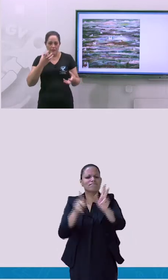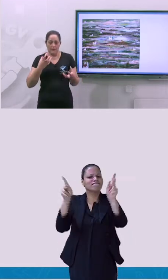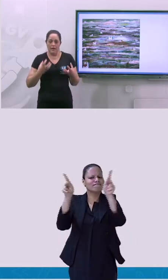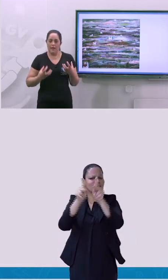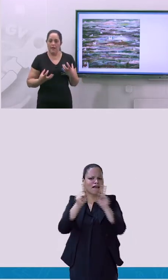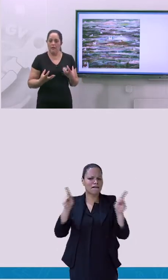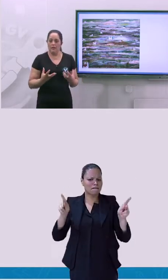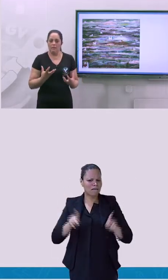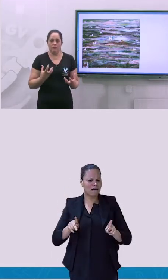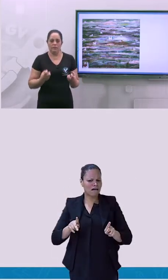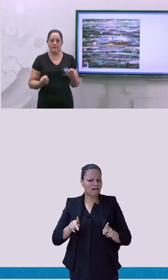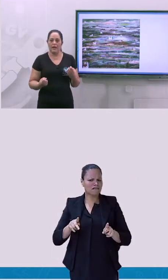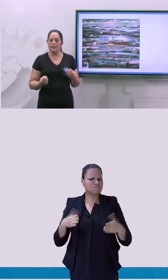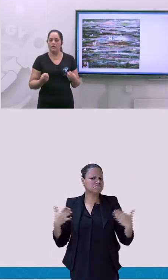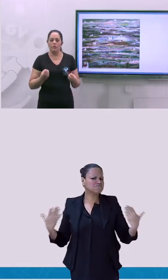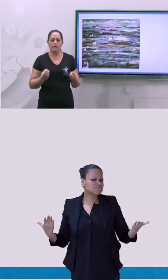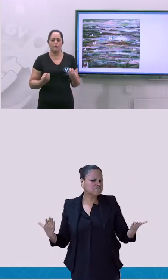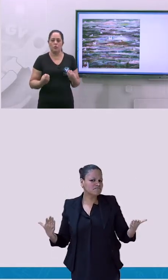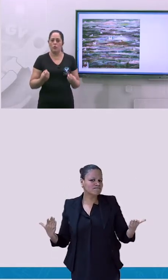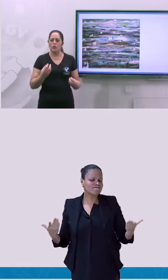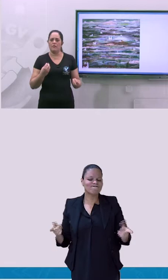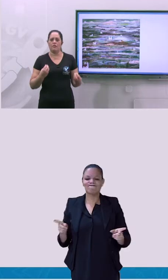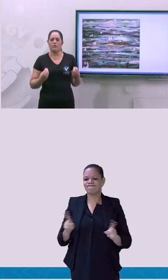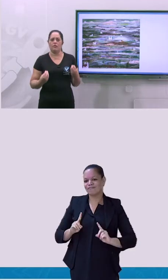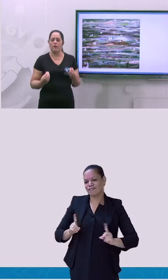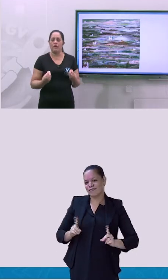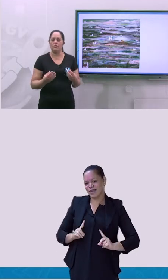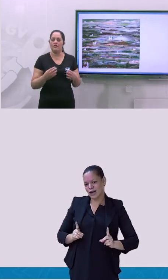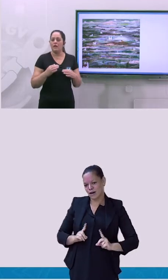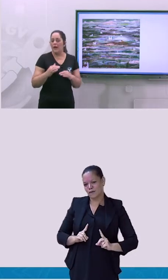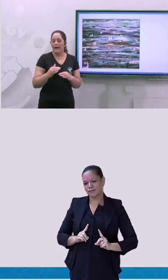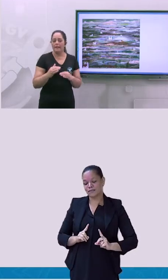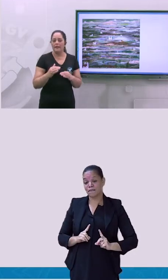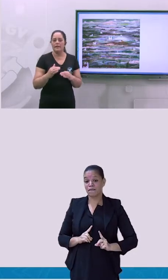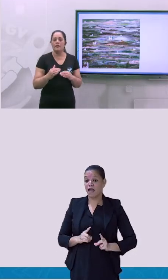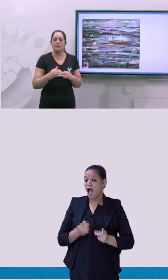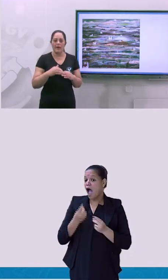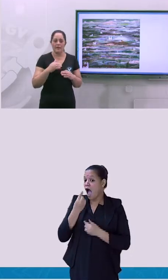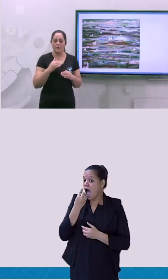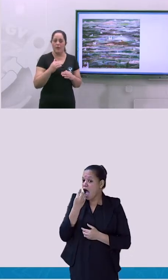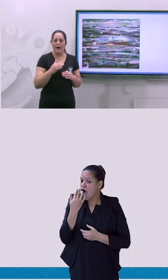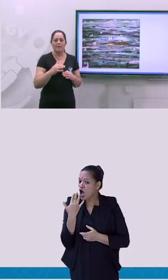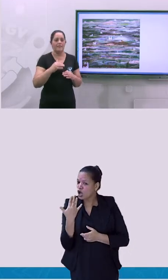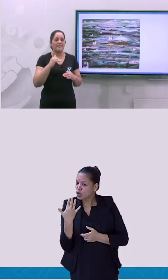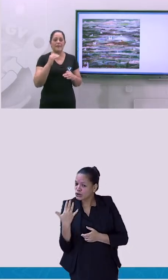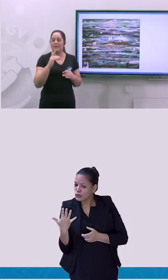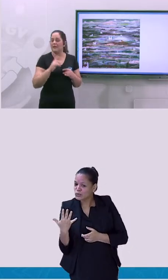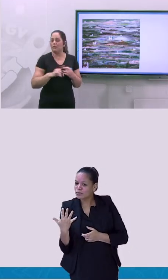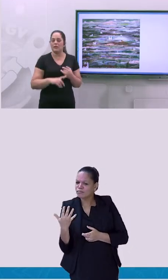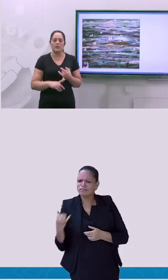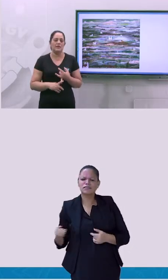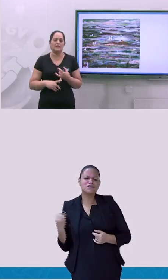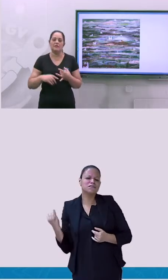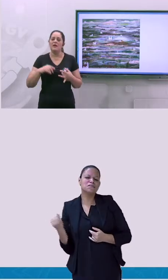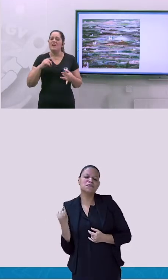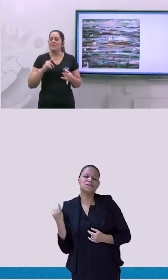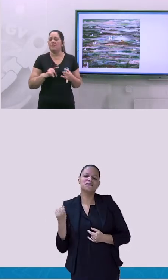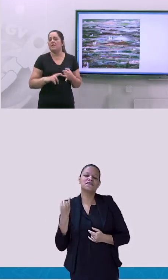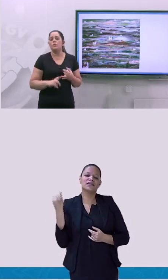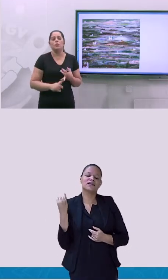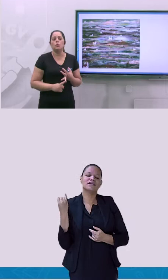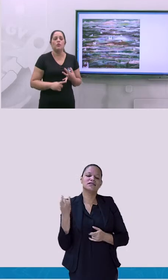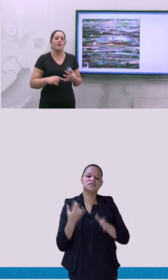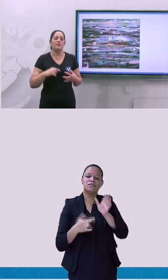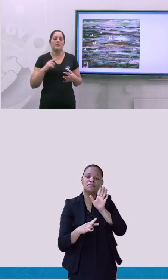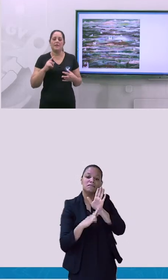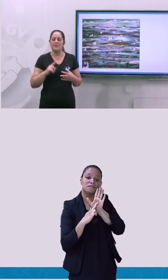paisagem é buscada ali com muitas cores fortes. A dele não, era suave, sempre tem montanhas, sempre